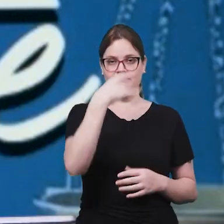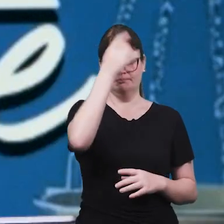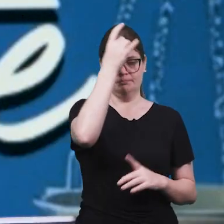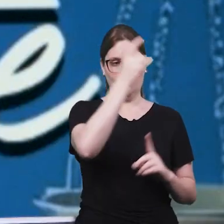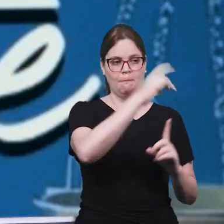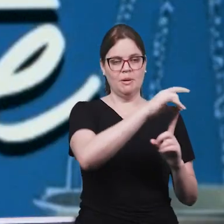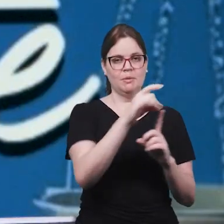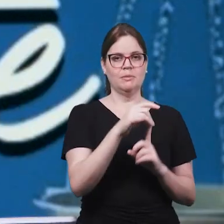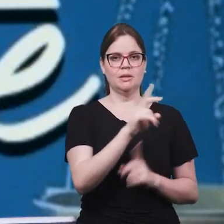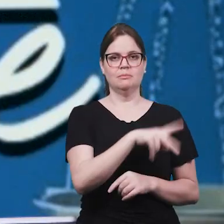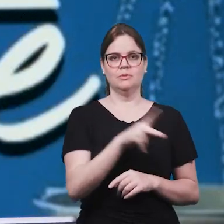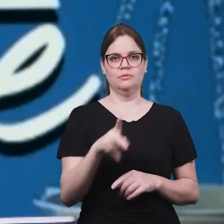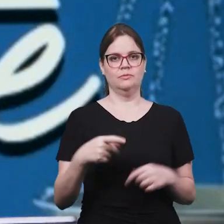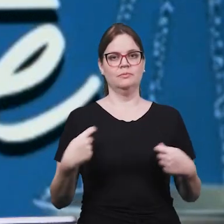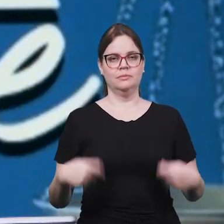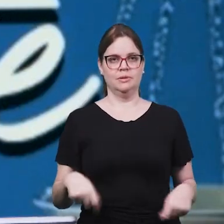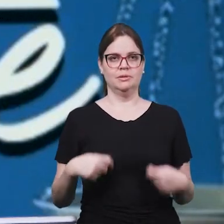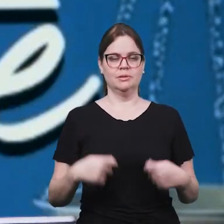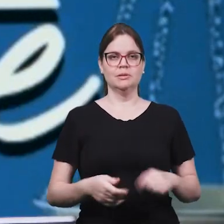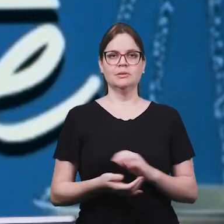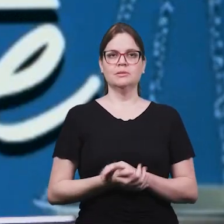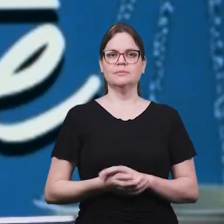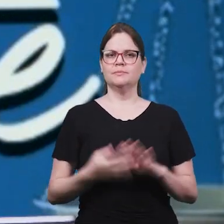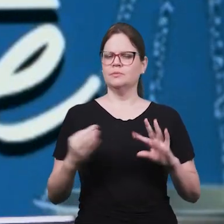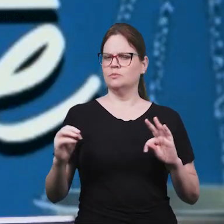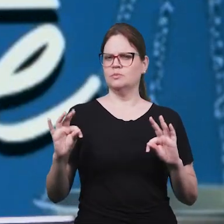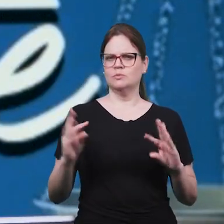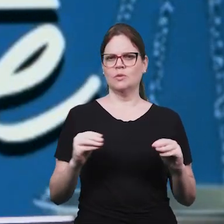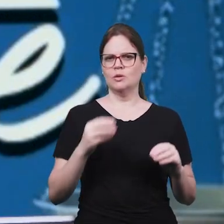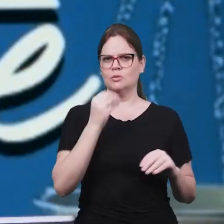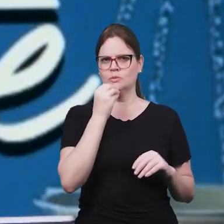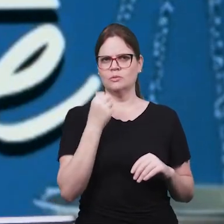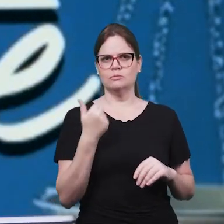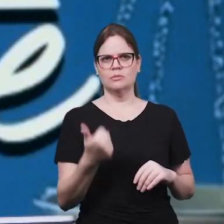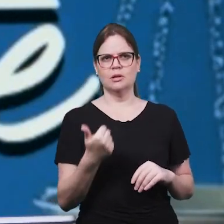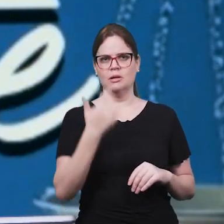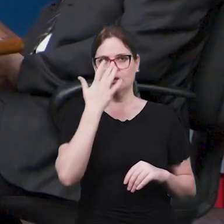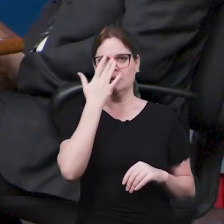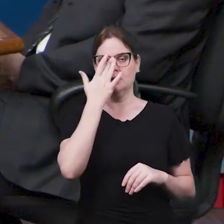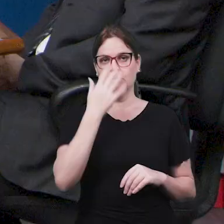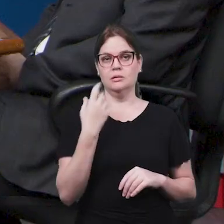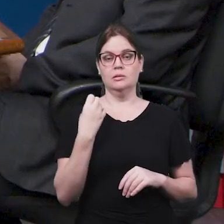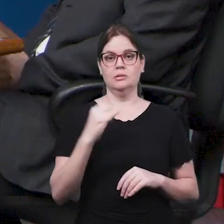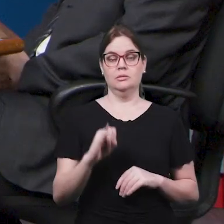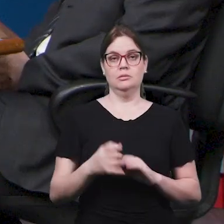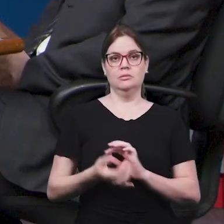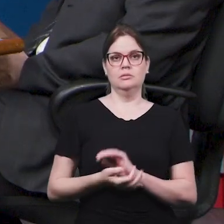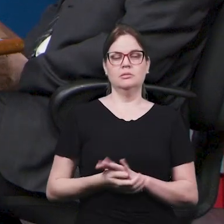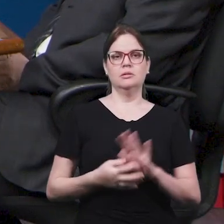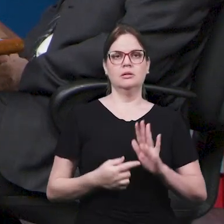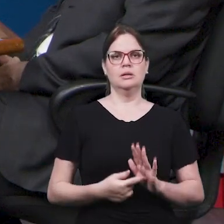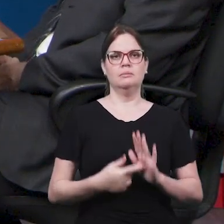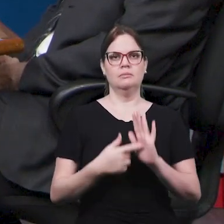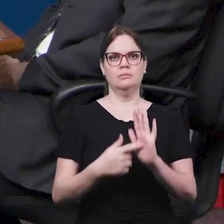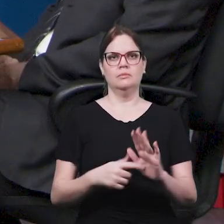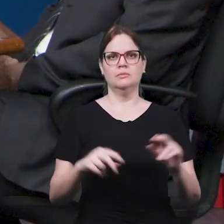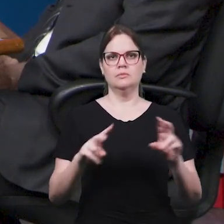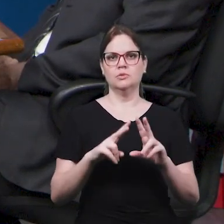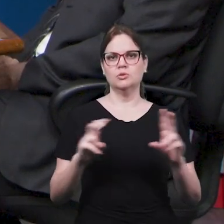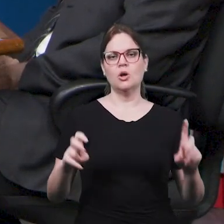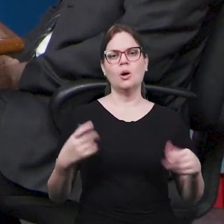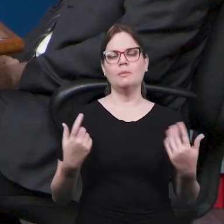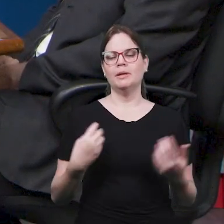do Espírito Santo. Então, tudo bem se refletir uma coisa na vida secular, tá ótimo. Ah,